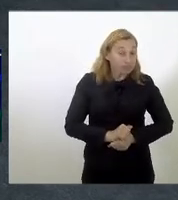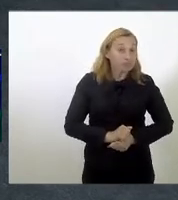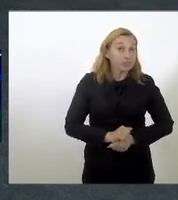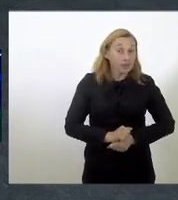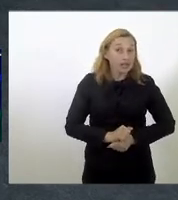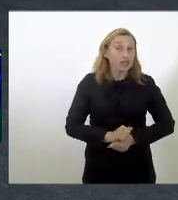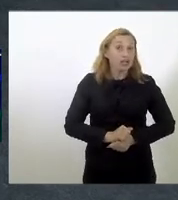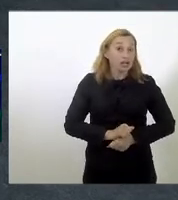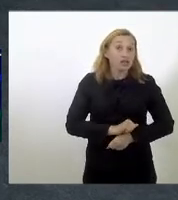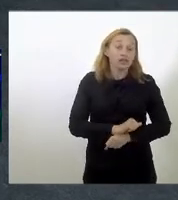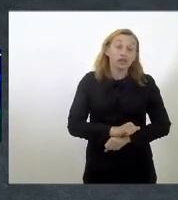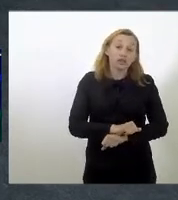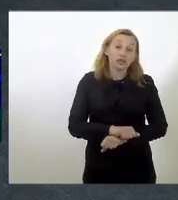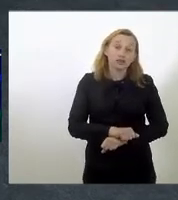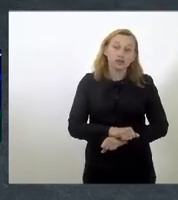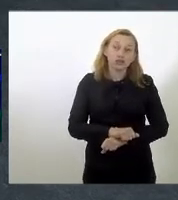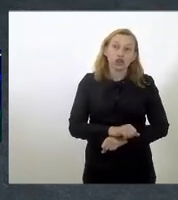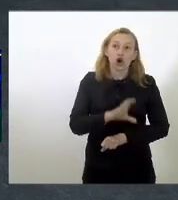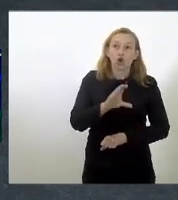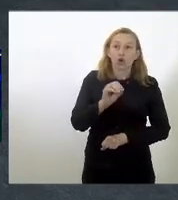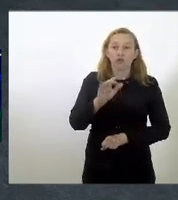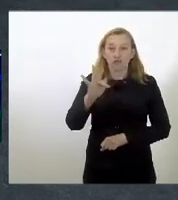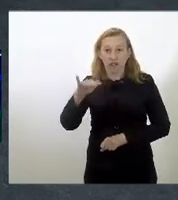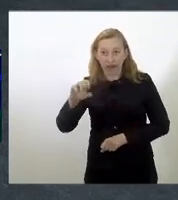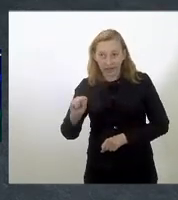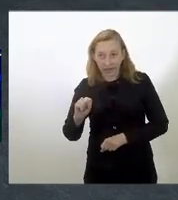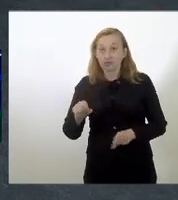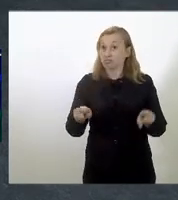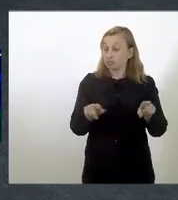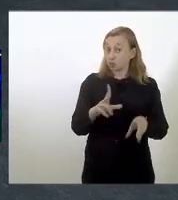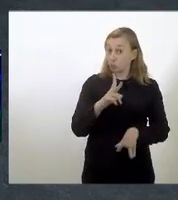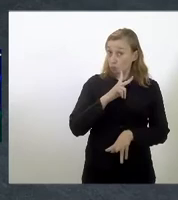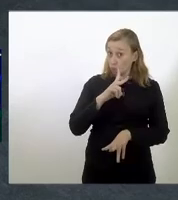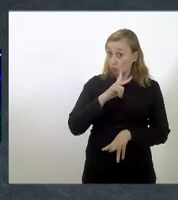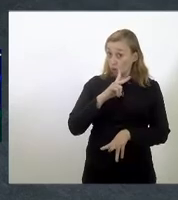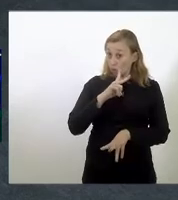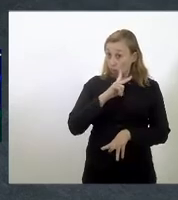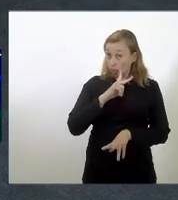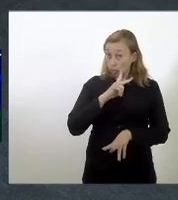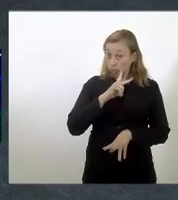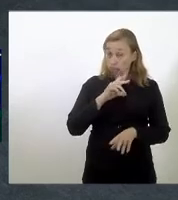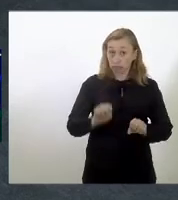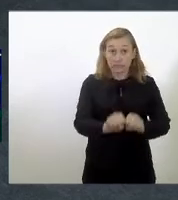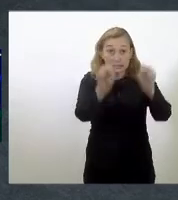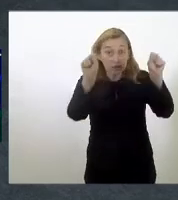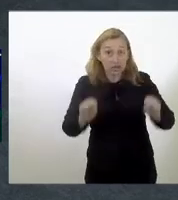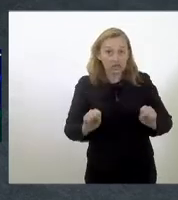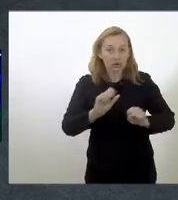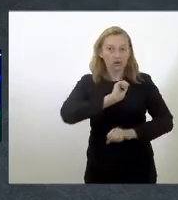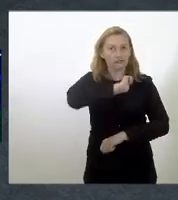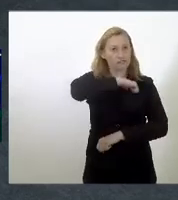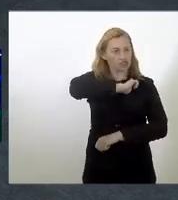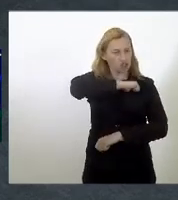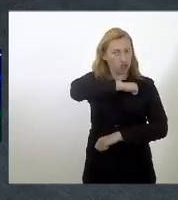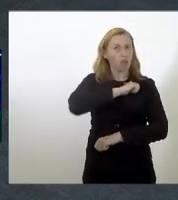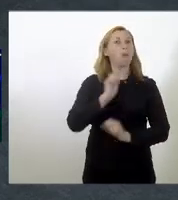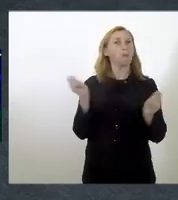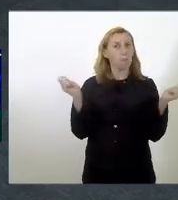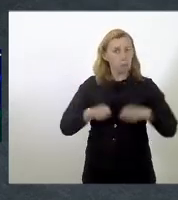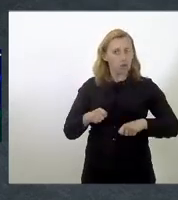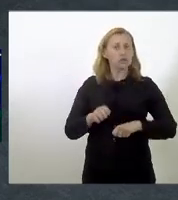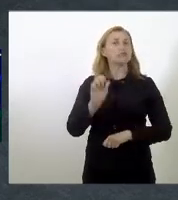previsão do CONFAS e do próprio regime de recuperação fiscal. Isto é